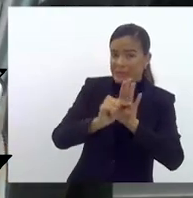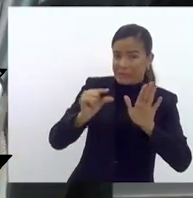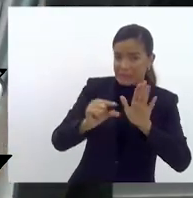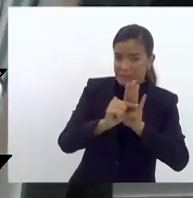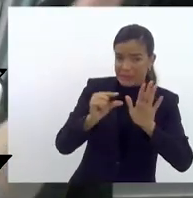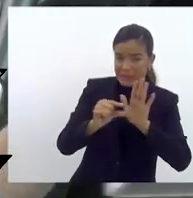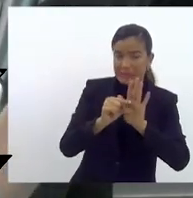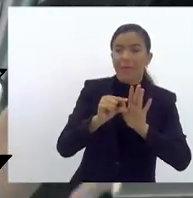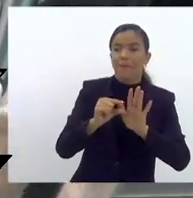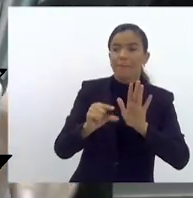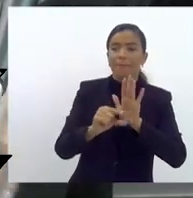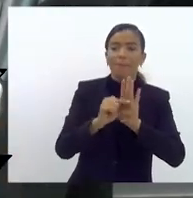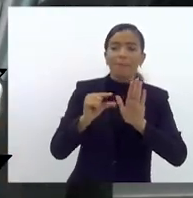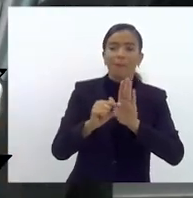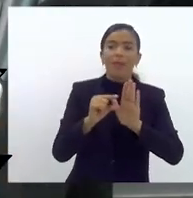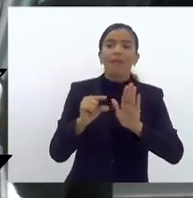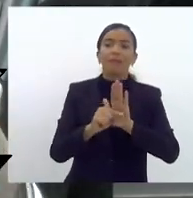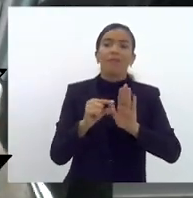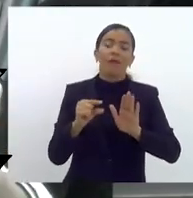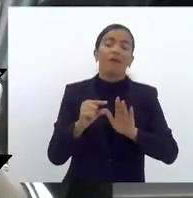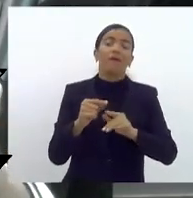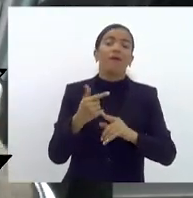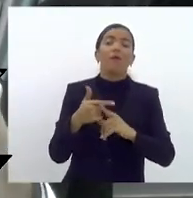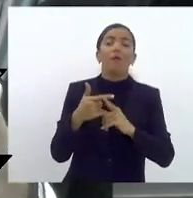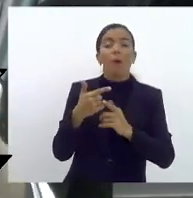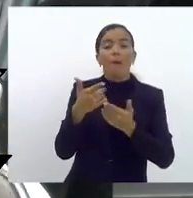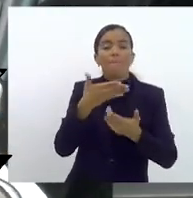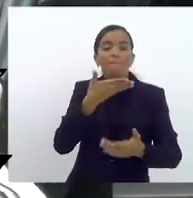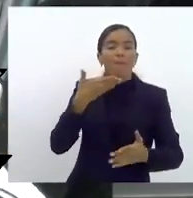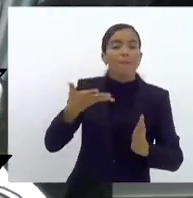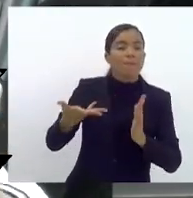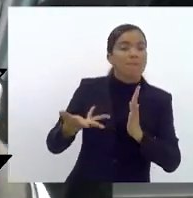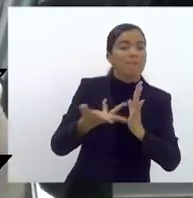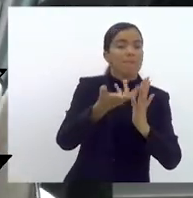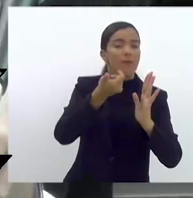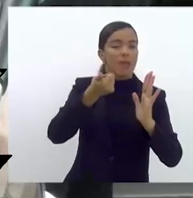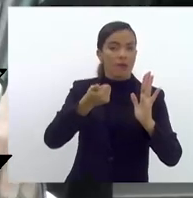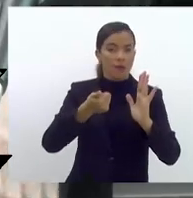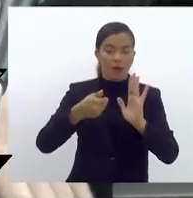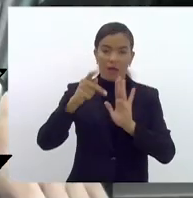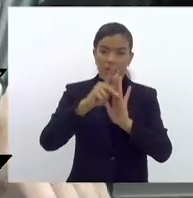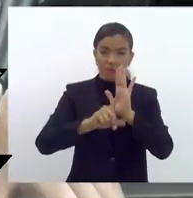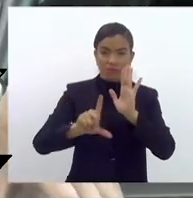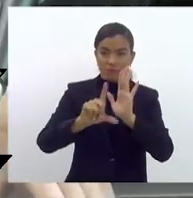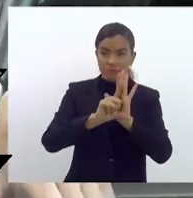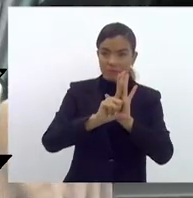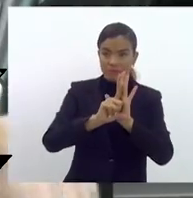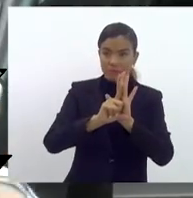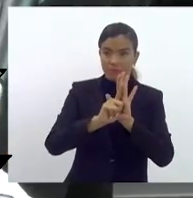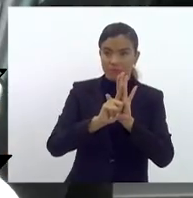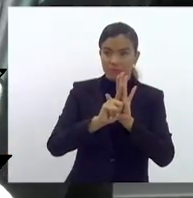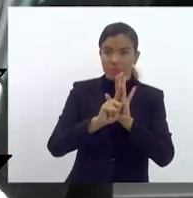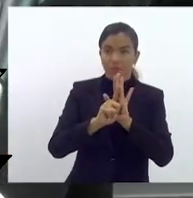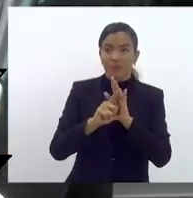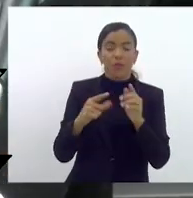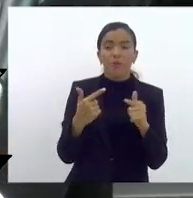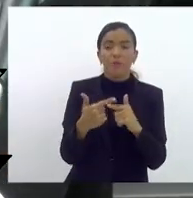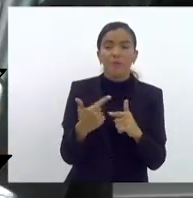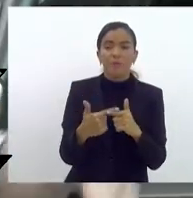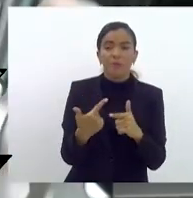que são emendas na intenção do aprimoramento do projeto de lei não é porque justamente